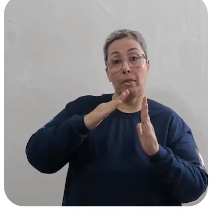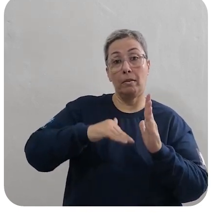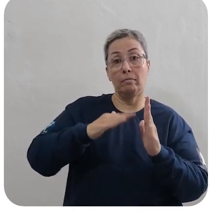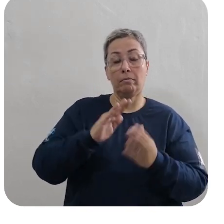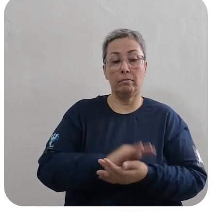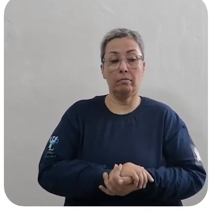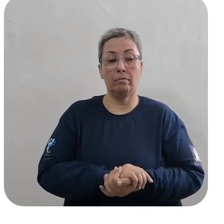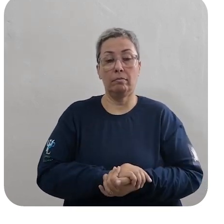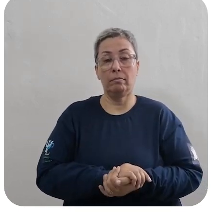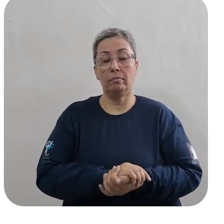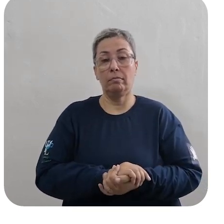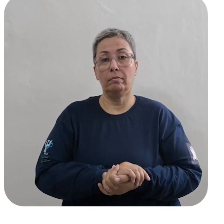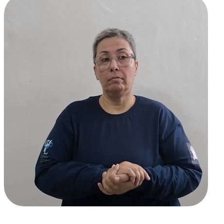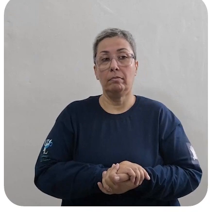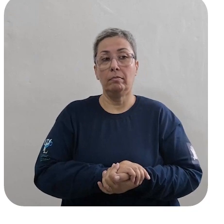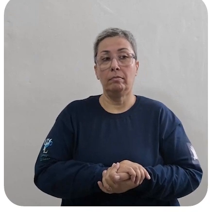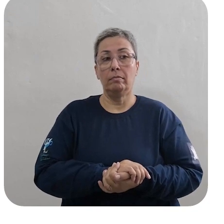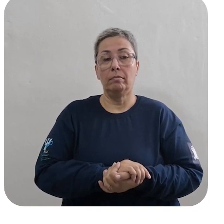pintar,